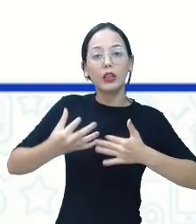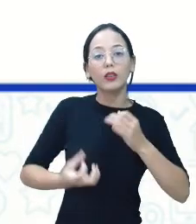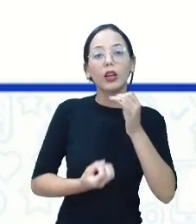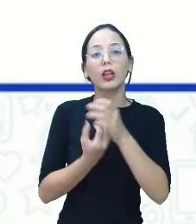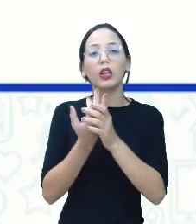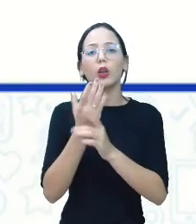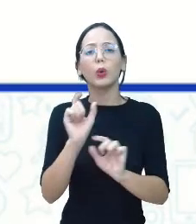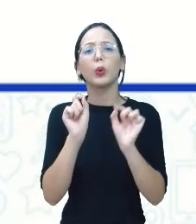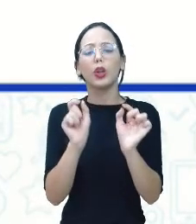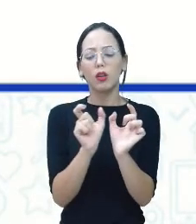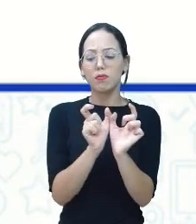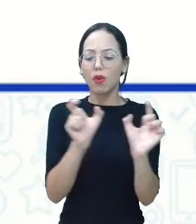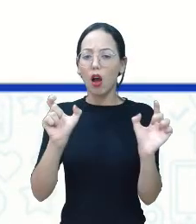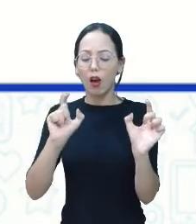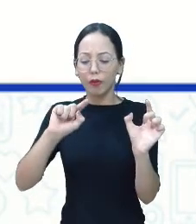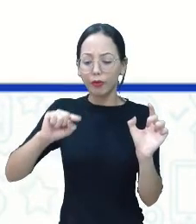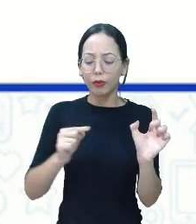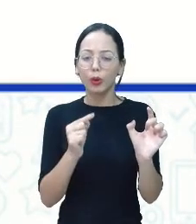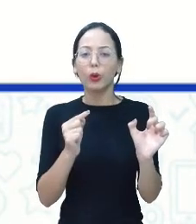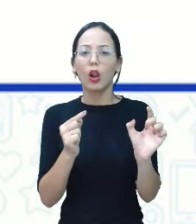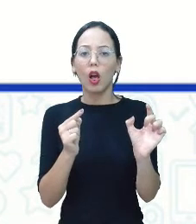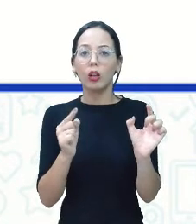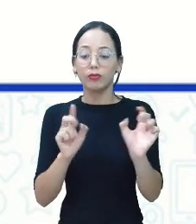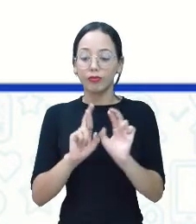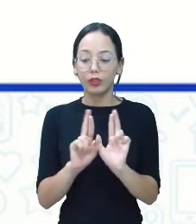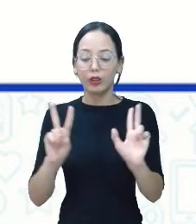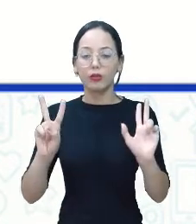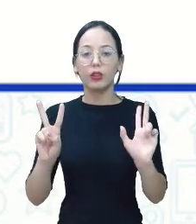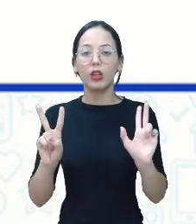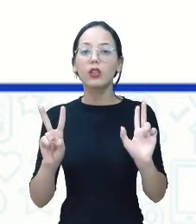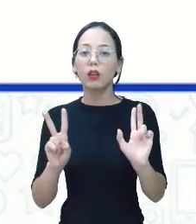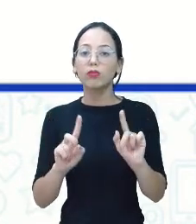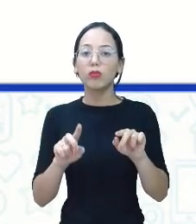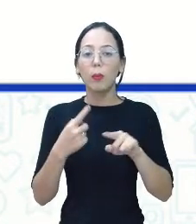uma quebra em relação à oração principal e,